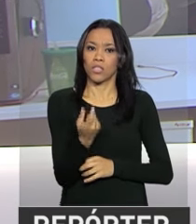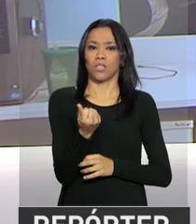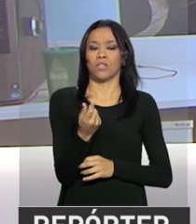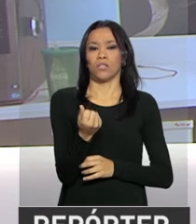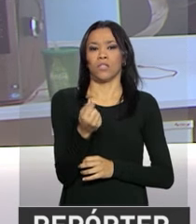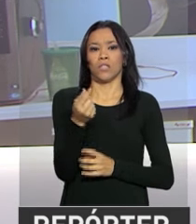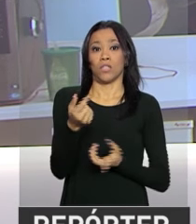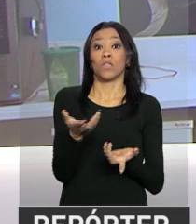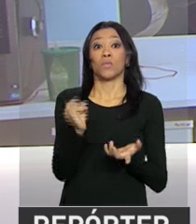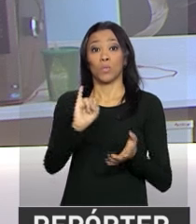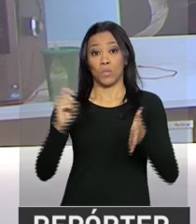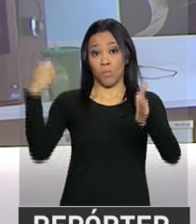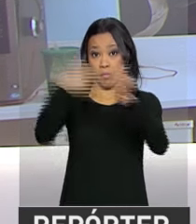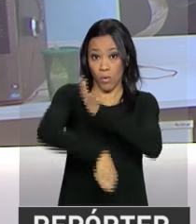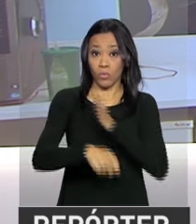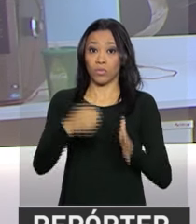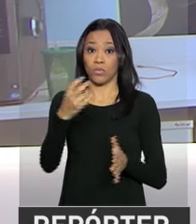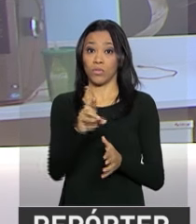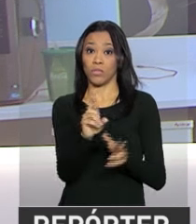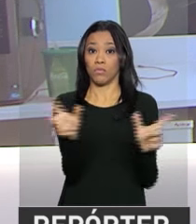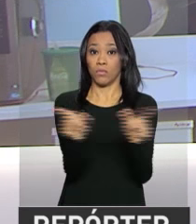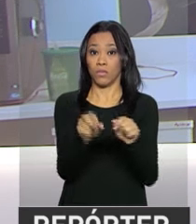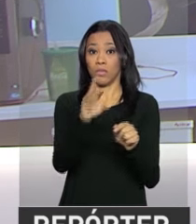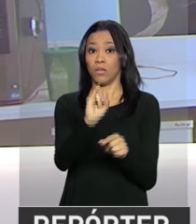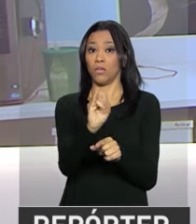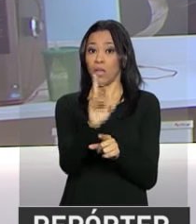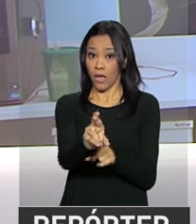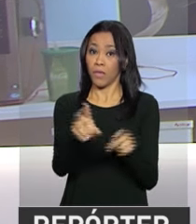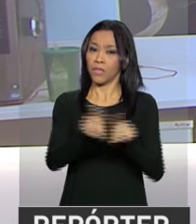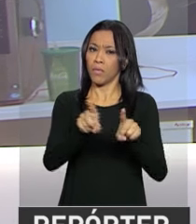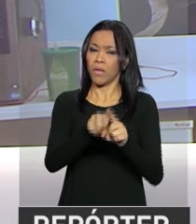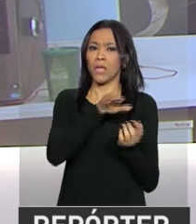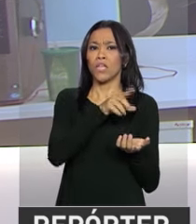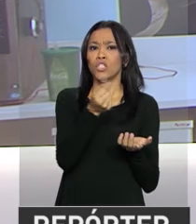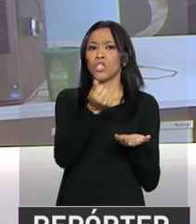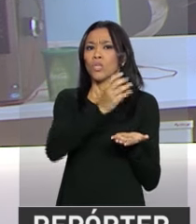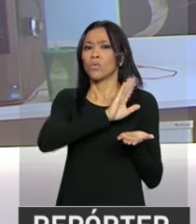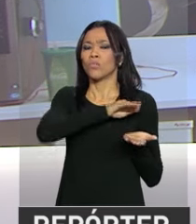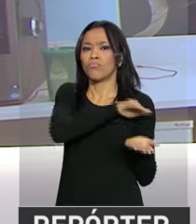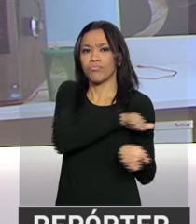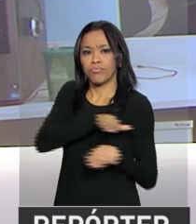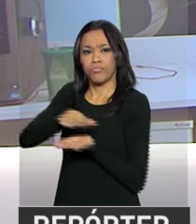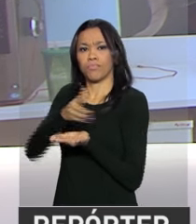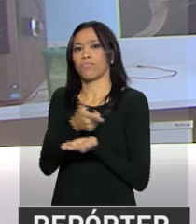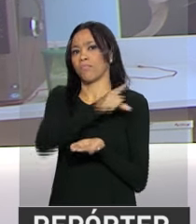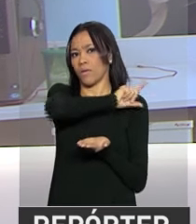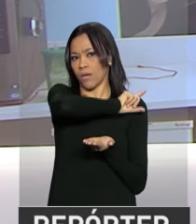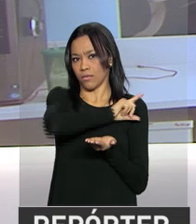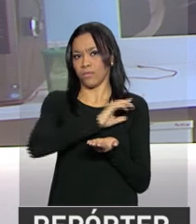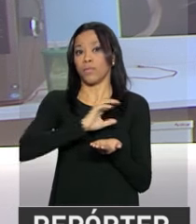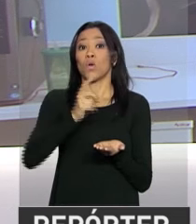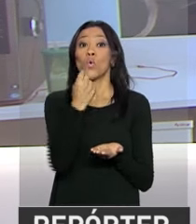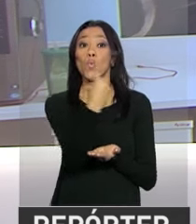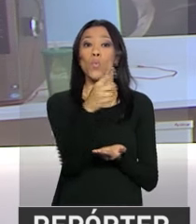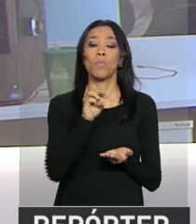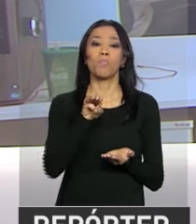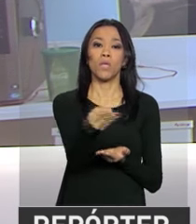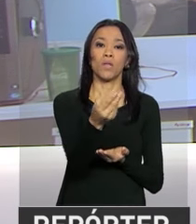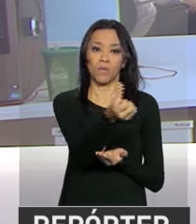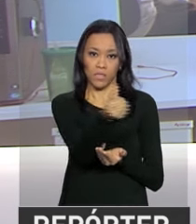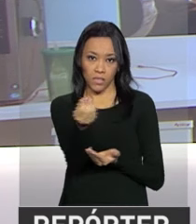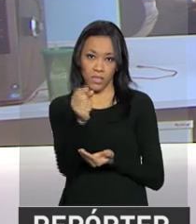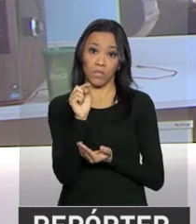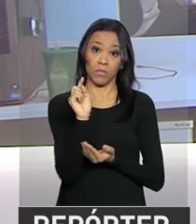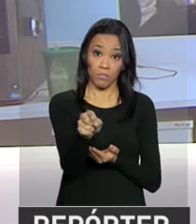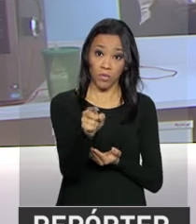2016 e também de lotes residuais de anos anteriores o valor será acreditado na conta bancária de 1. 600.000